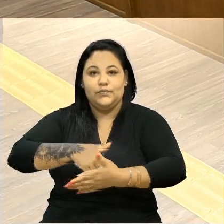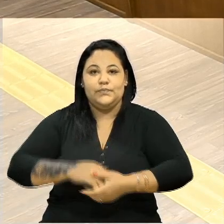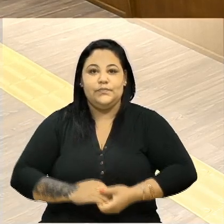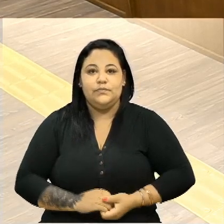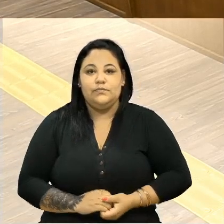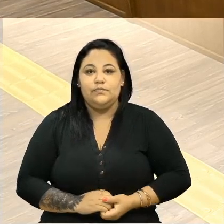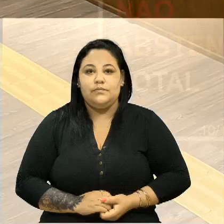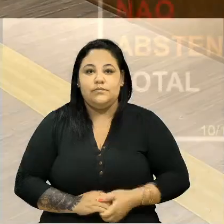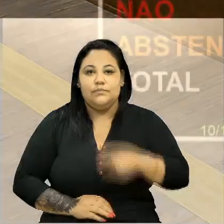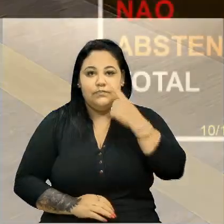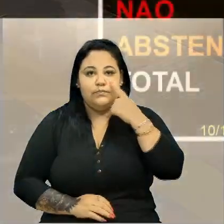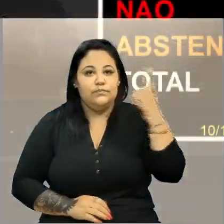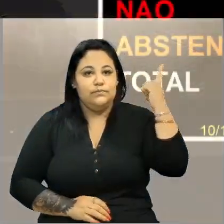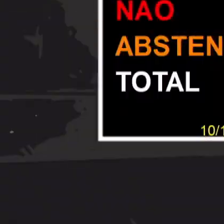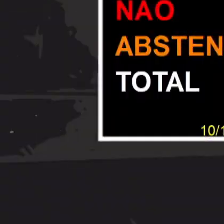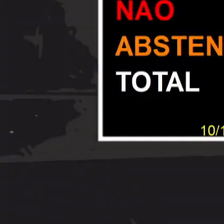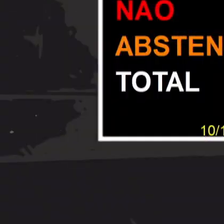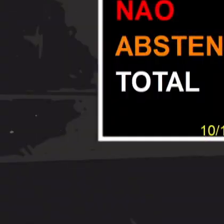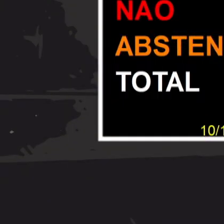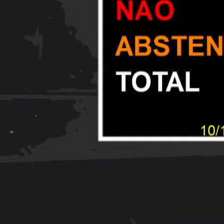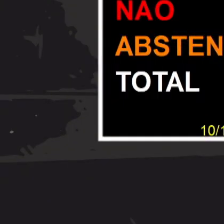Voto sim, senhora presidente.